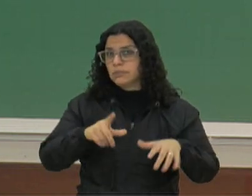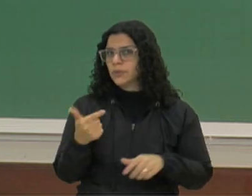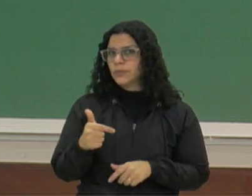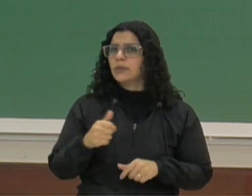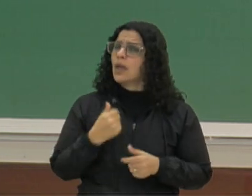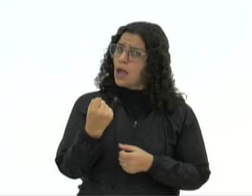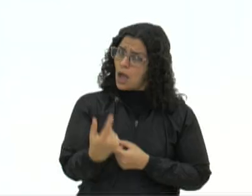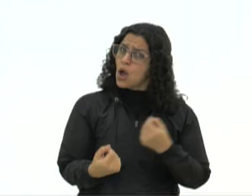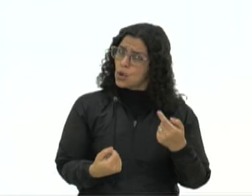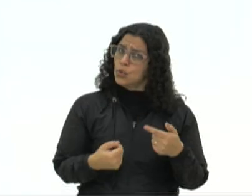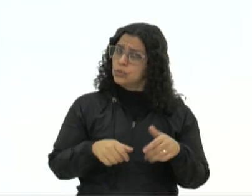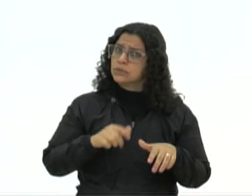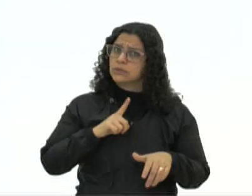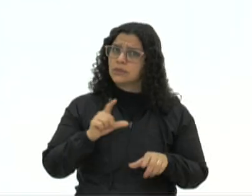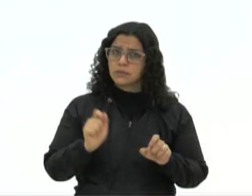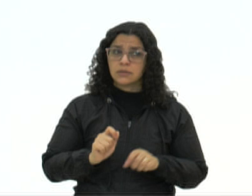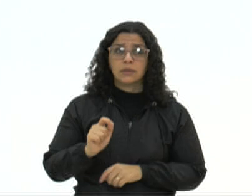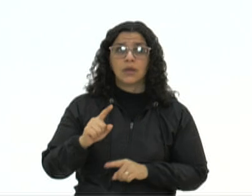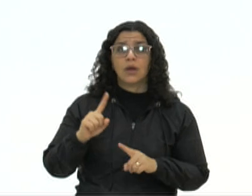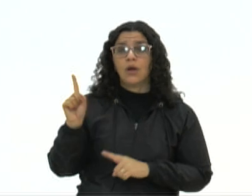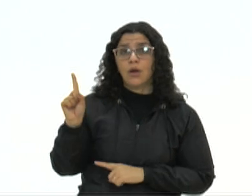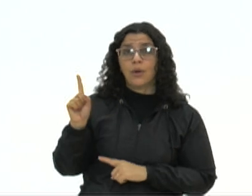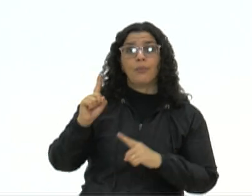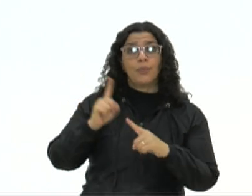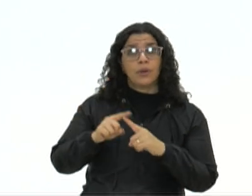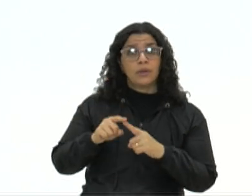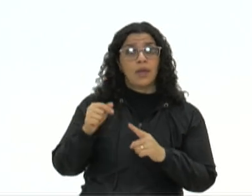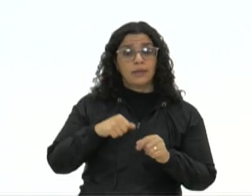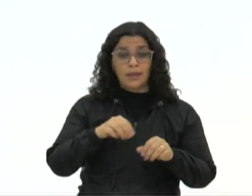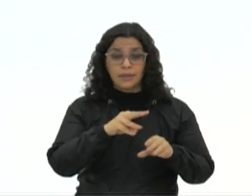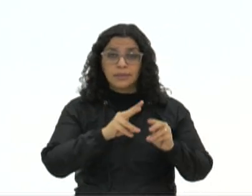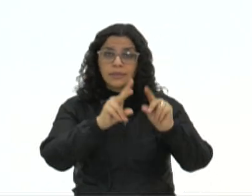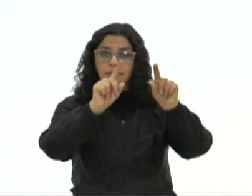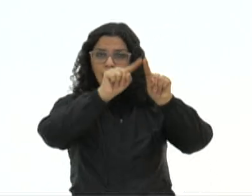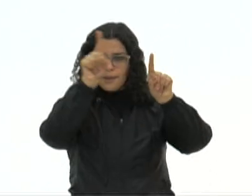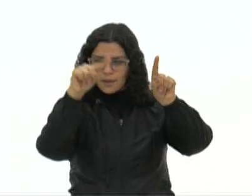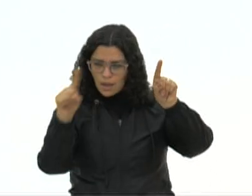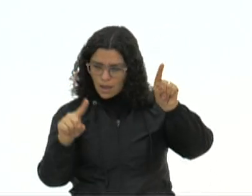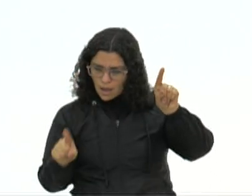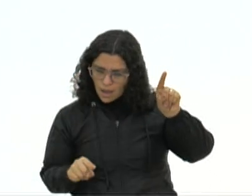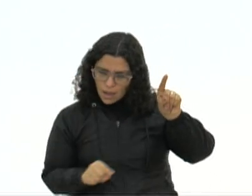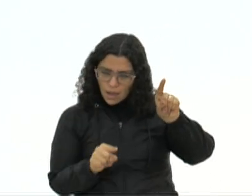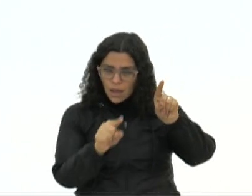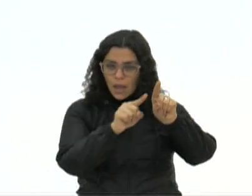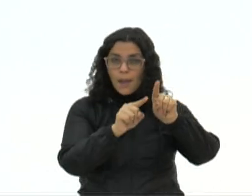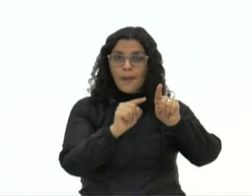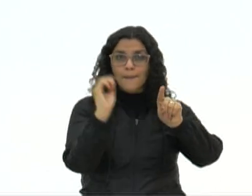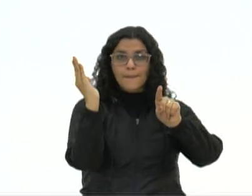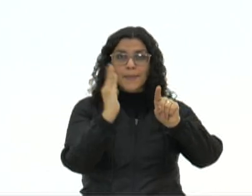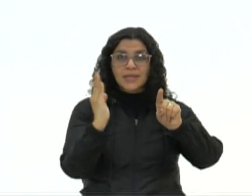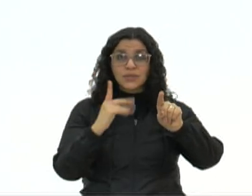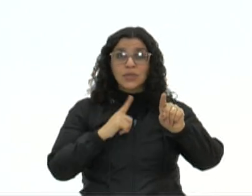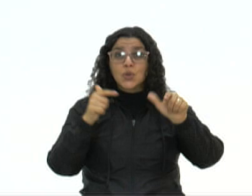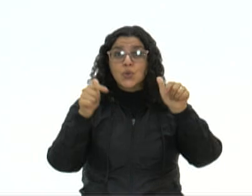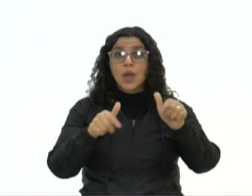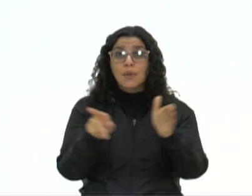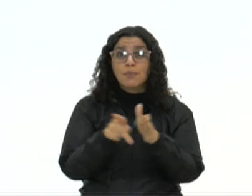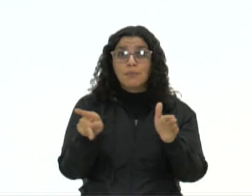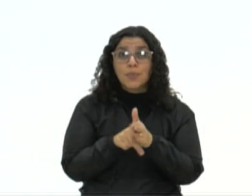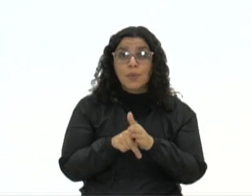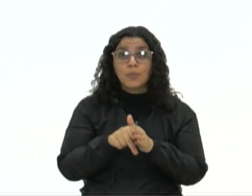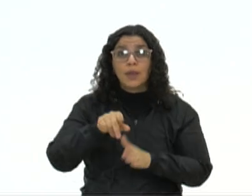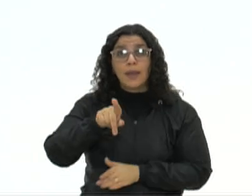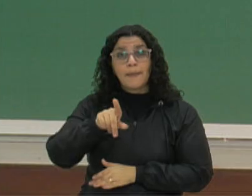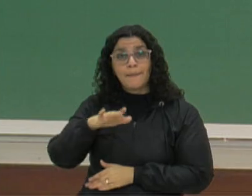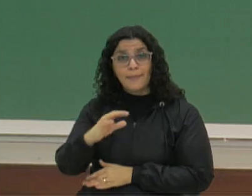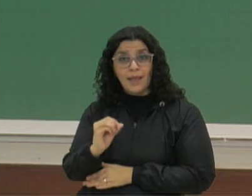temos alguns abalos, sim. E é pelo fato do nosso território estar localizado quase no centro da placa sul-americana. Então, nós não estamos